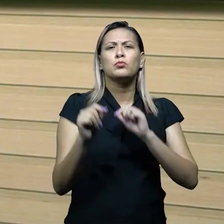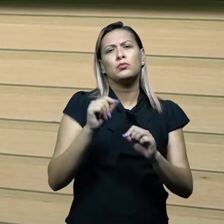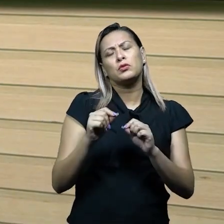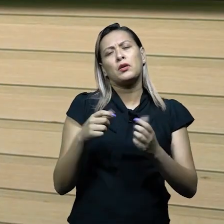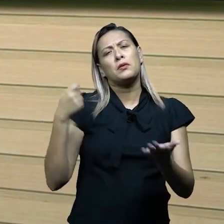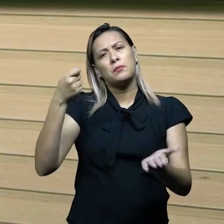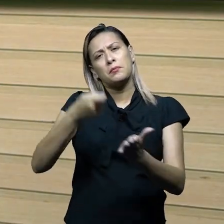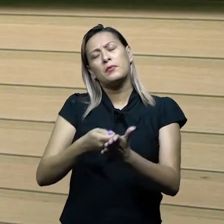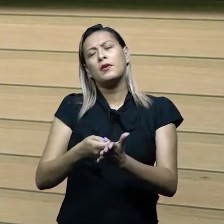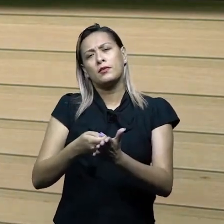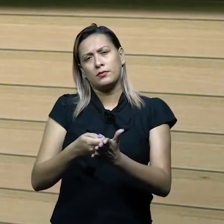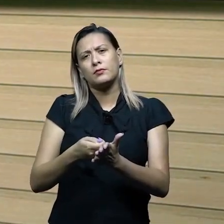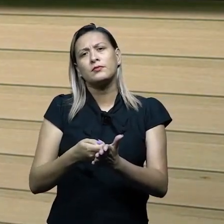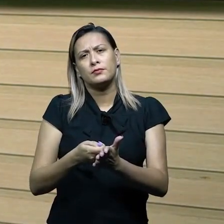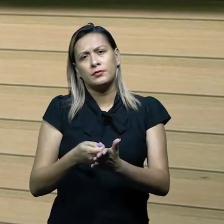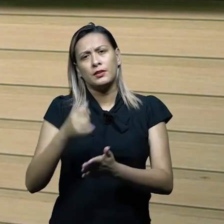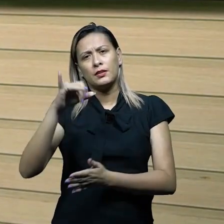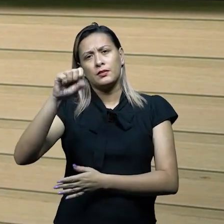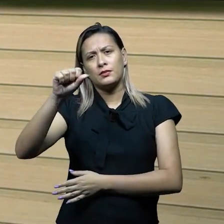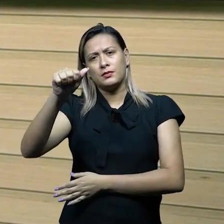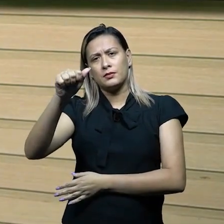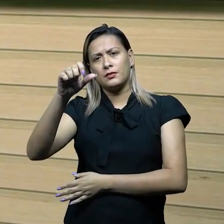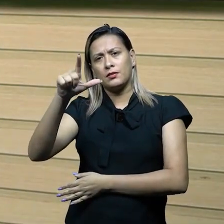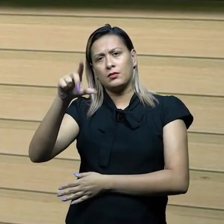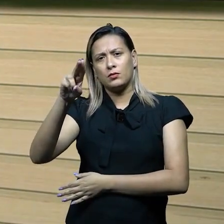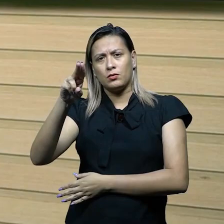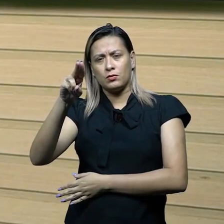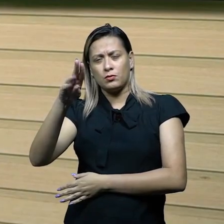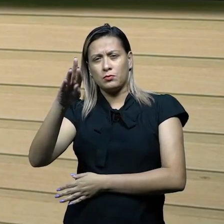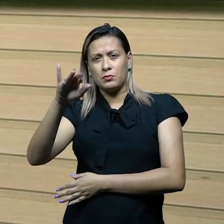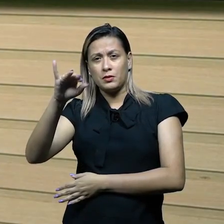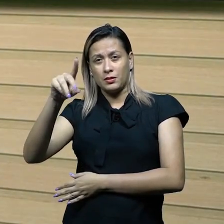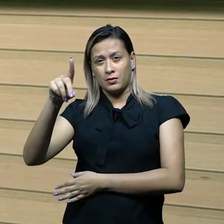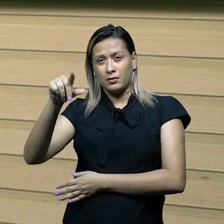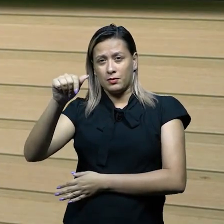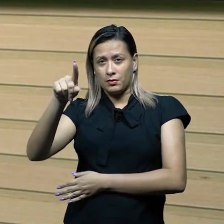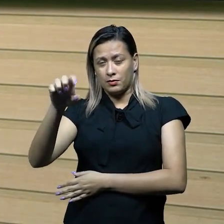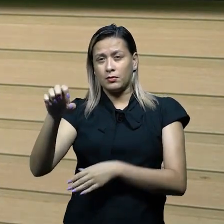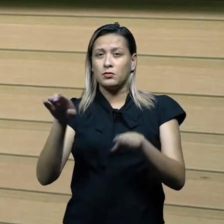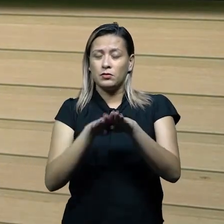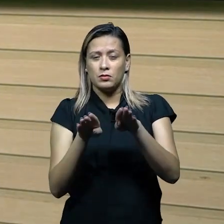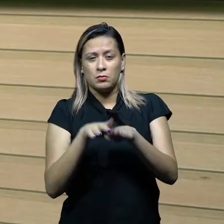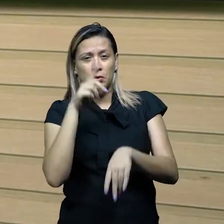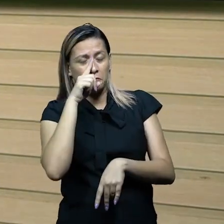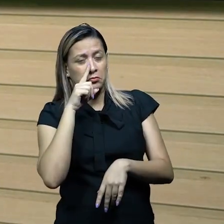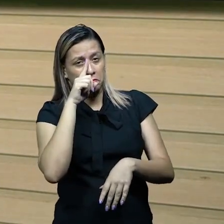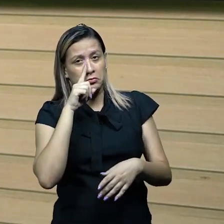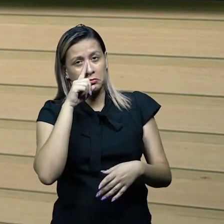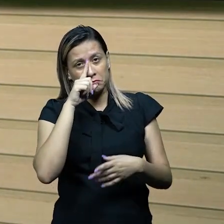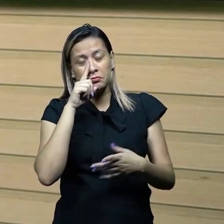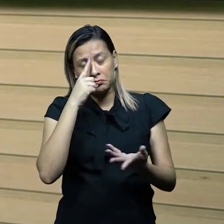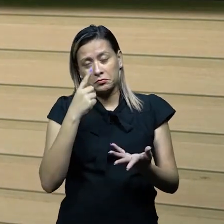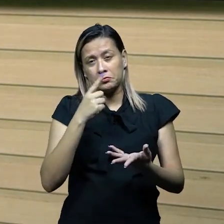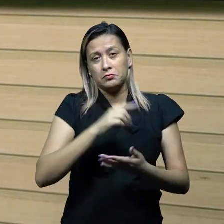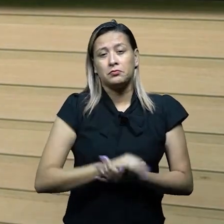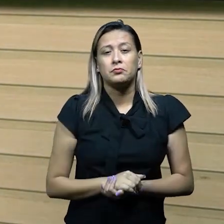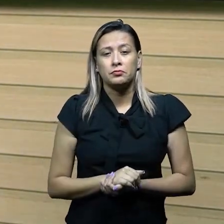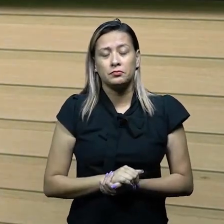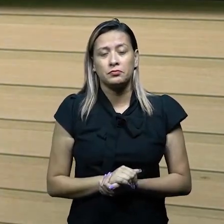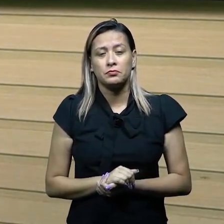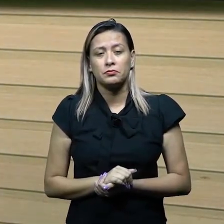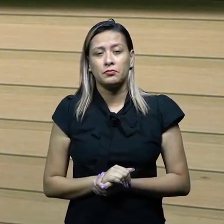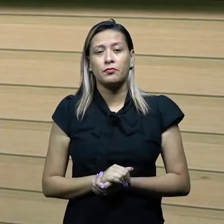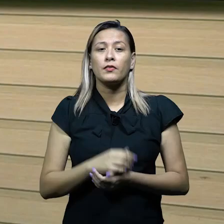seriam? Aí tem alguns benefícios, tem empresa que paga insalubridade, tem empresa que paga hora extra, tem empresa que paga periculosidade, isso aí já